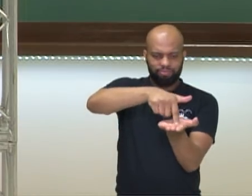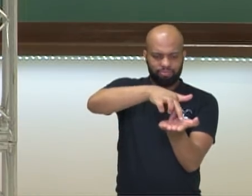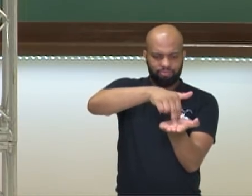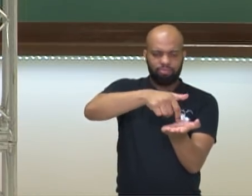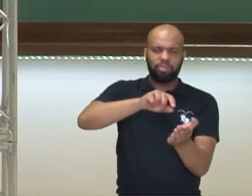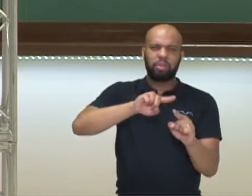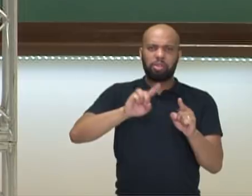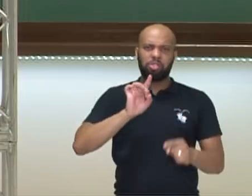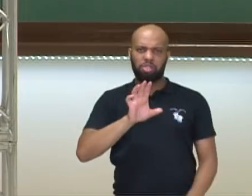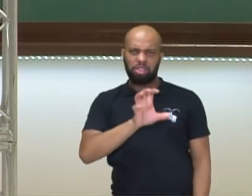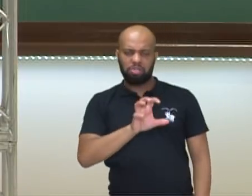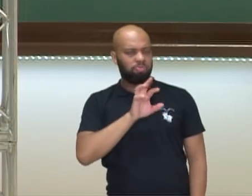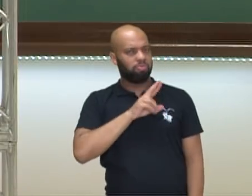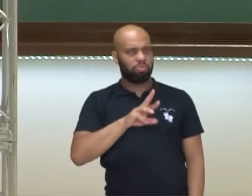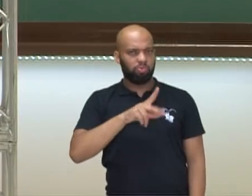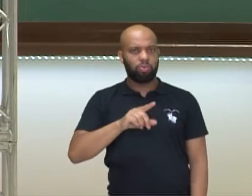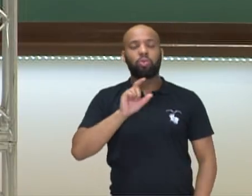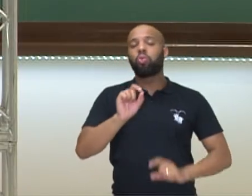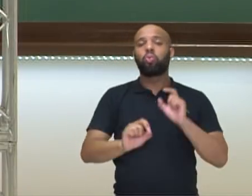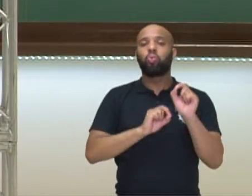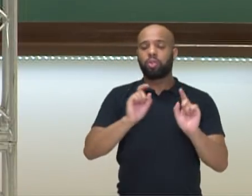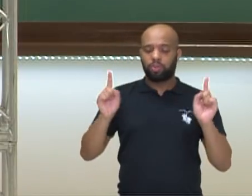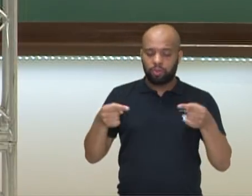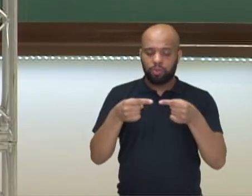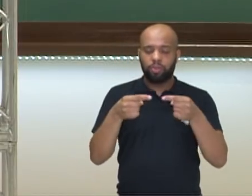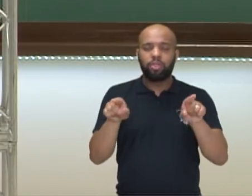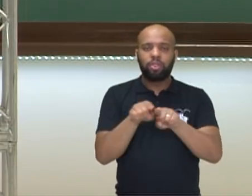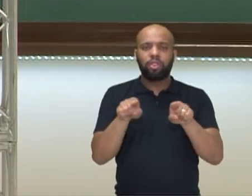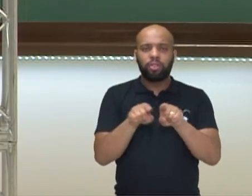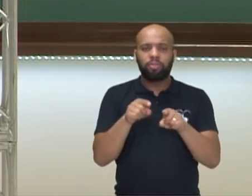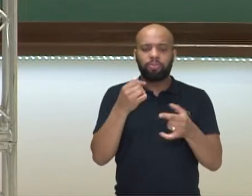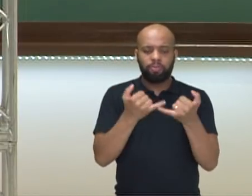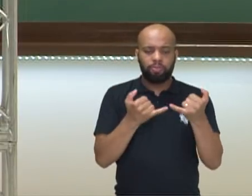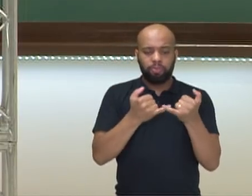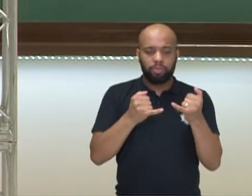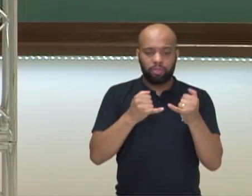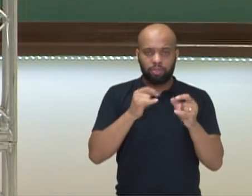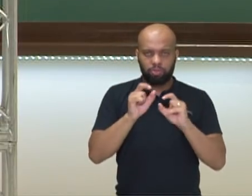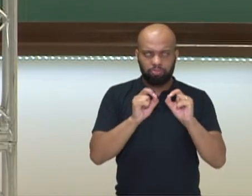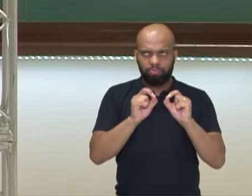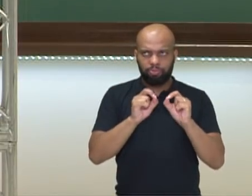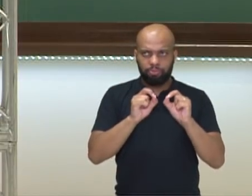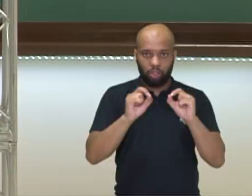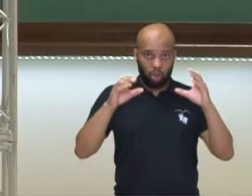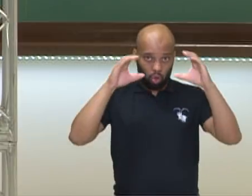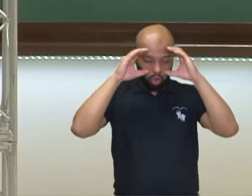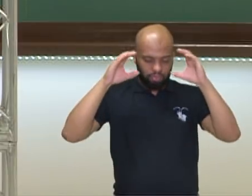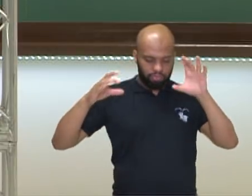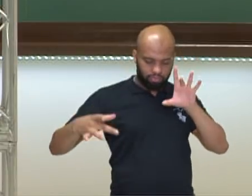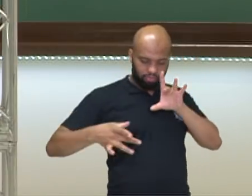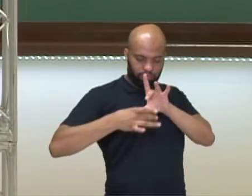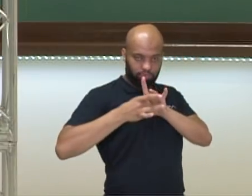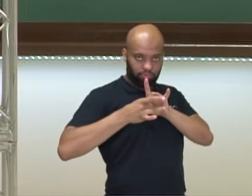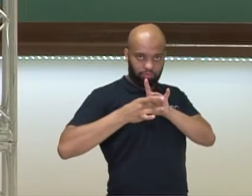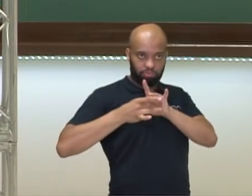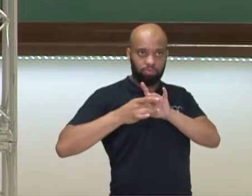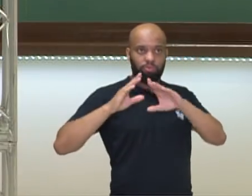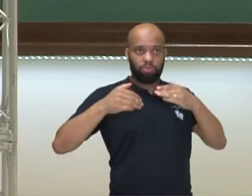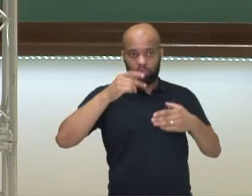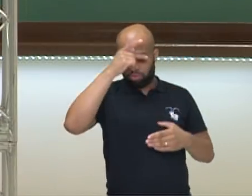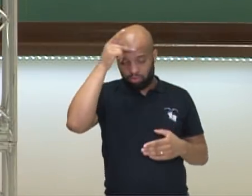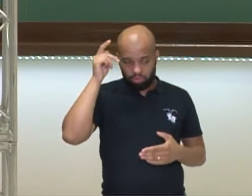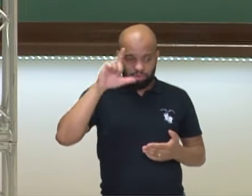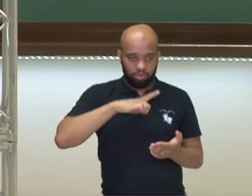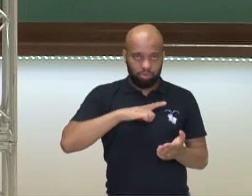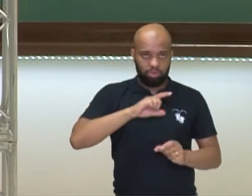de corrida. Ele se combina também com os óculos, então o usuário ele é preso